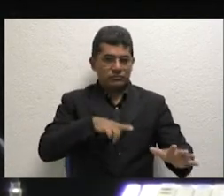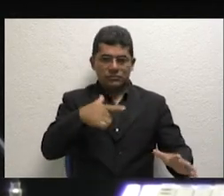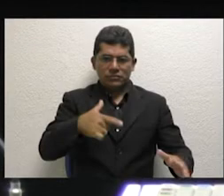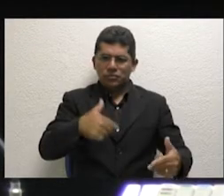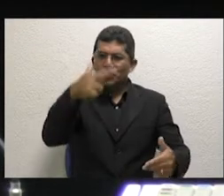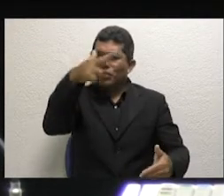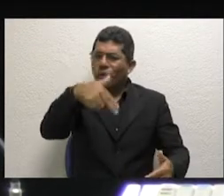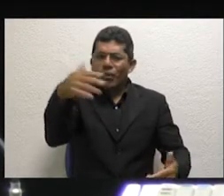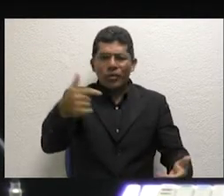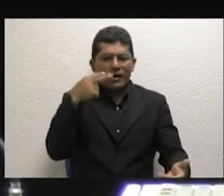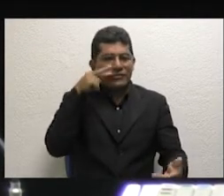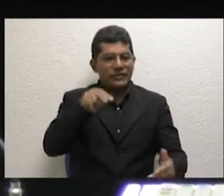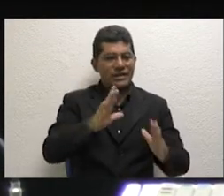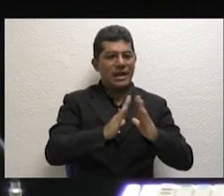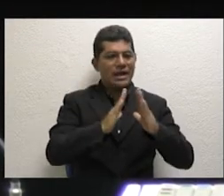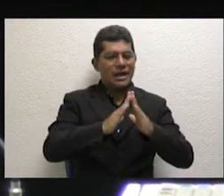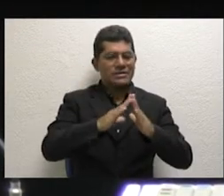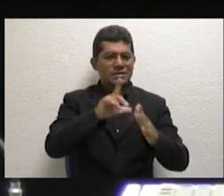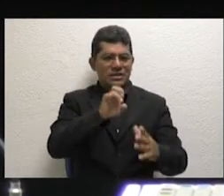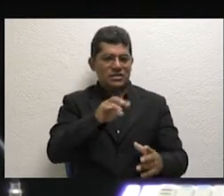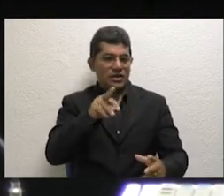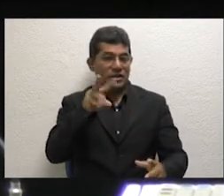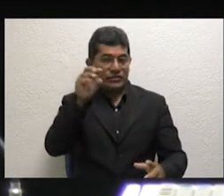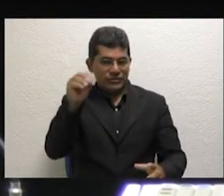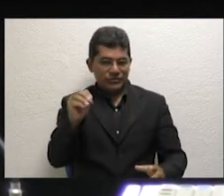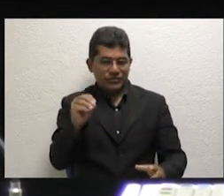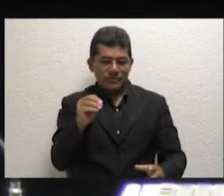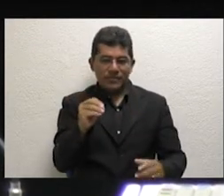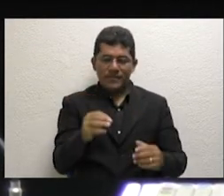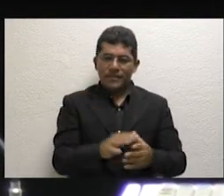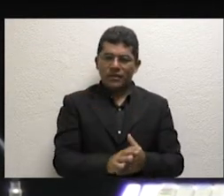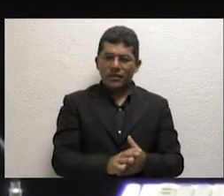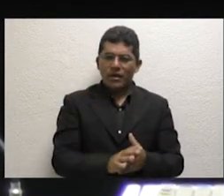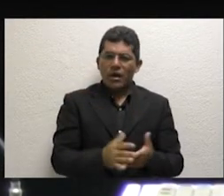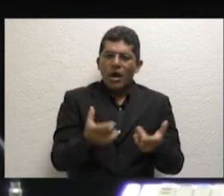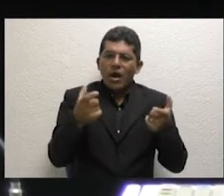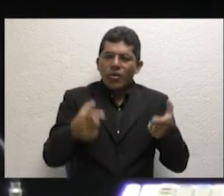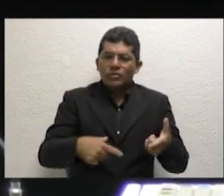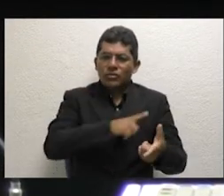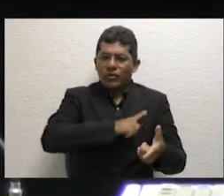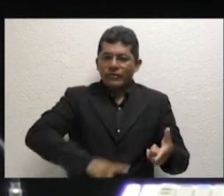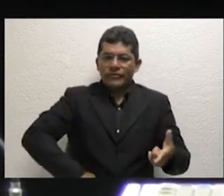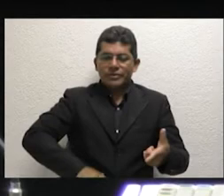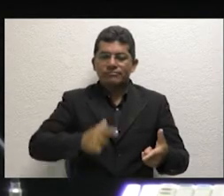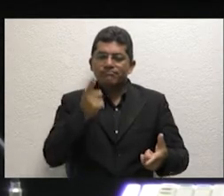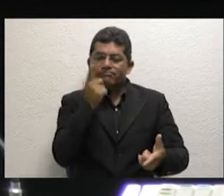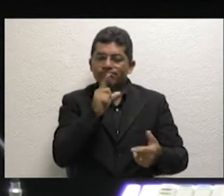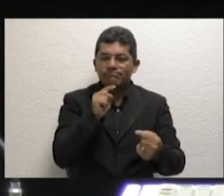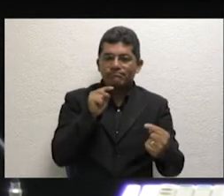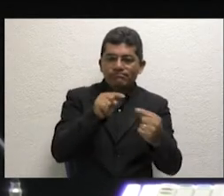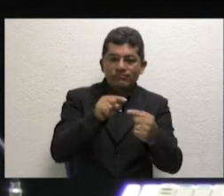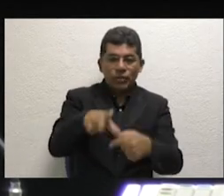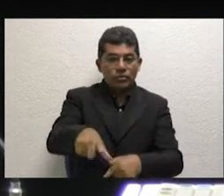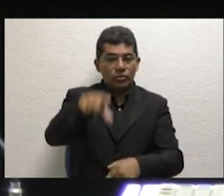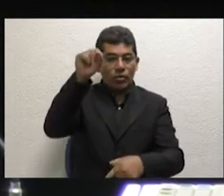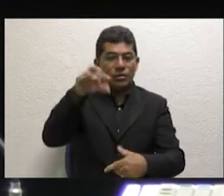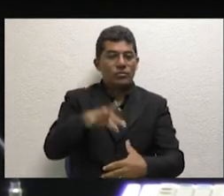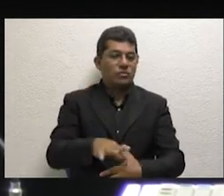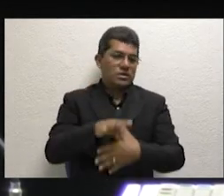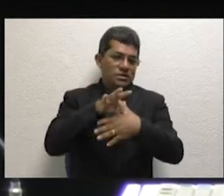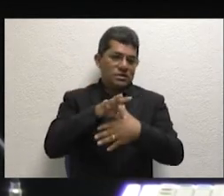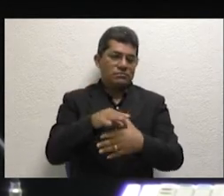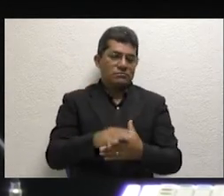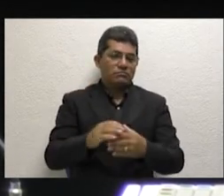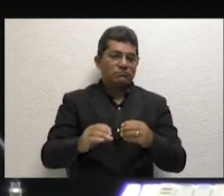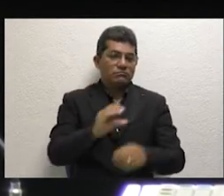vi isso numa casa legislativa onde o governo não consegue ter um líder para